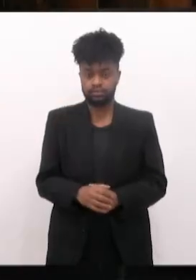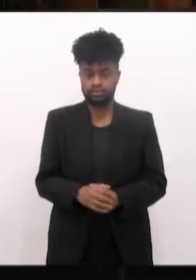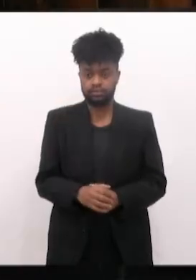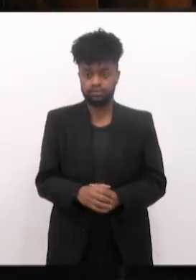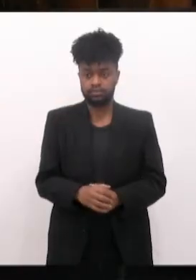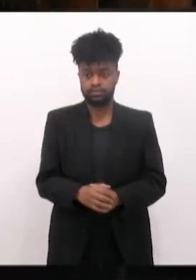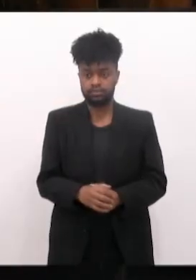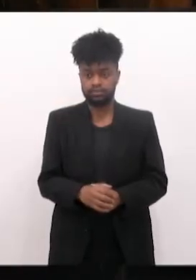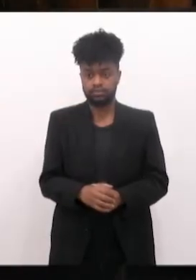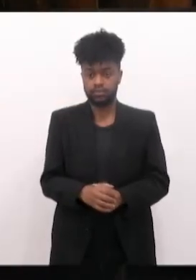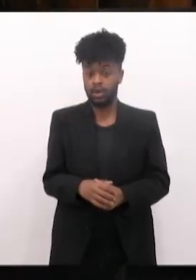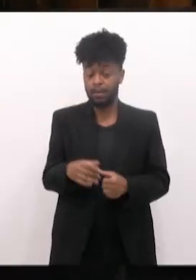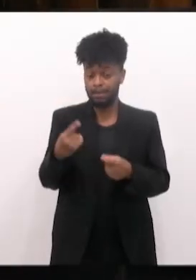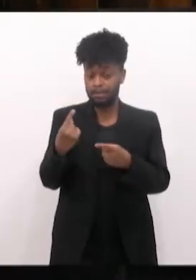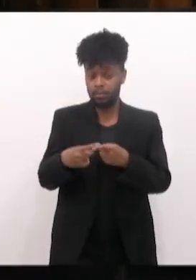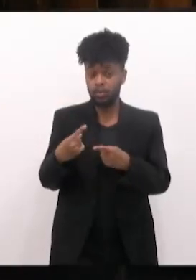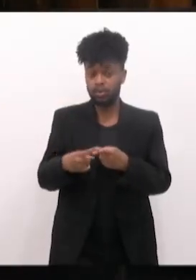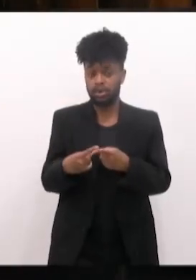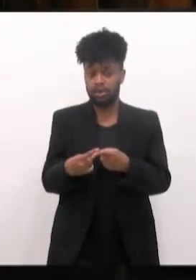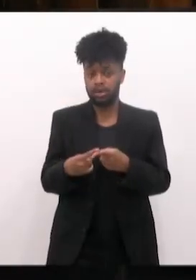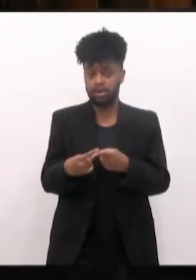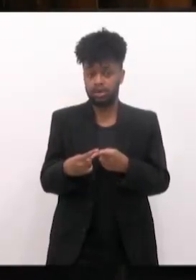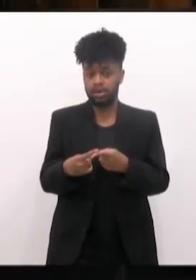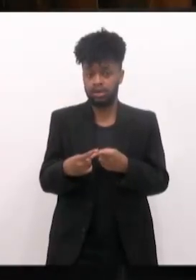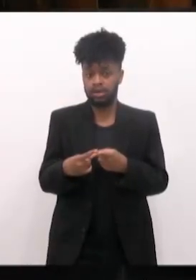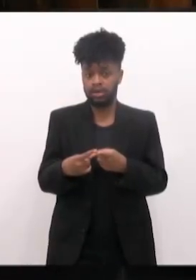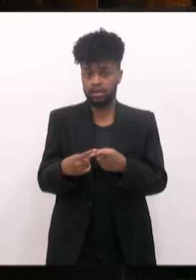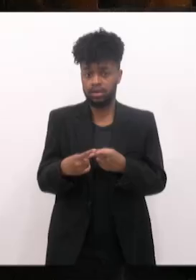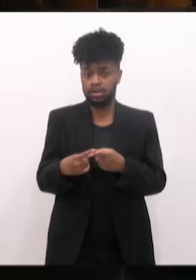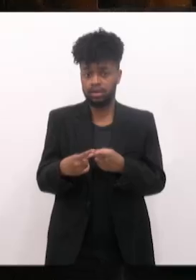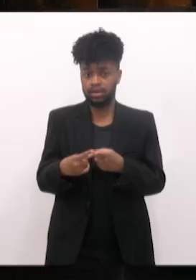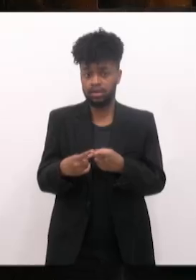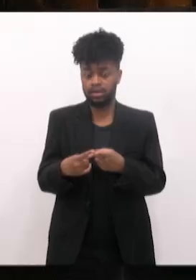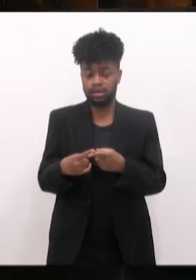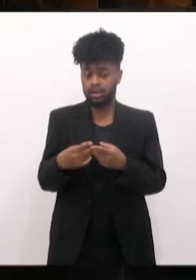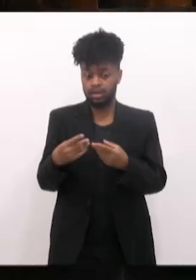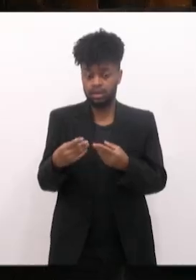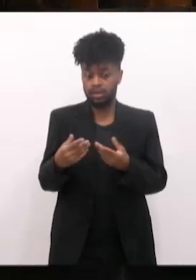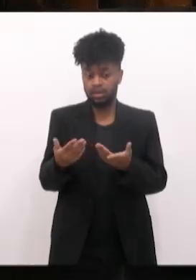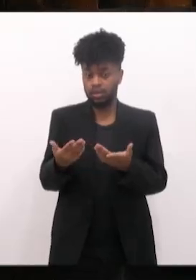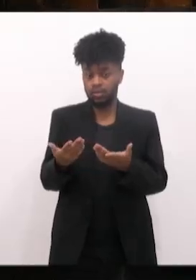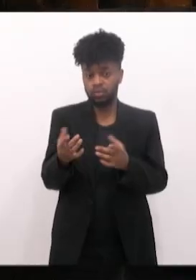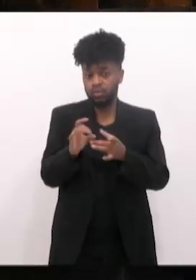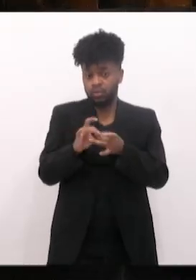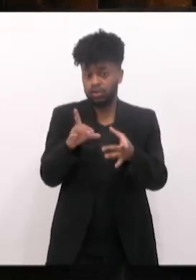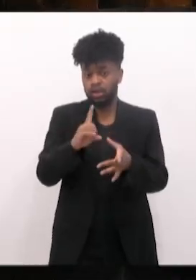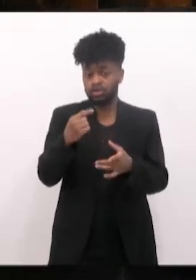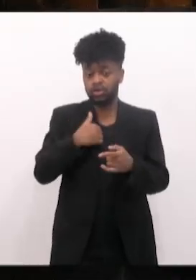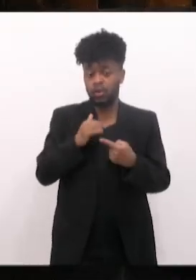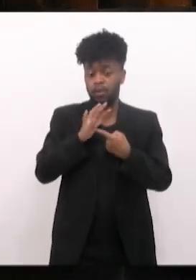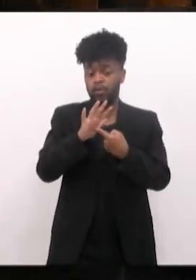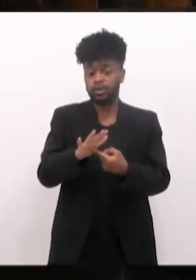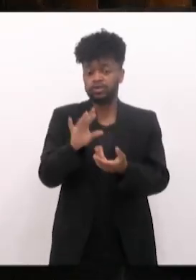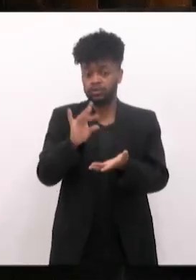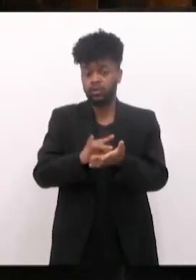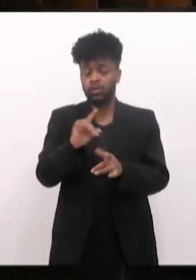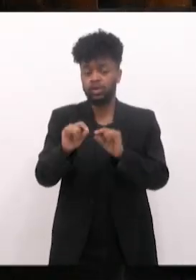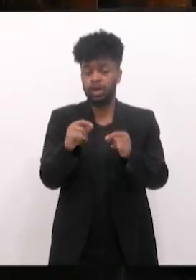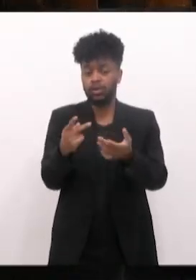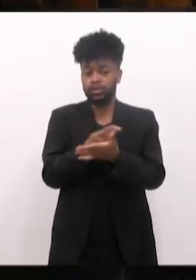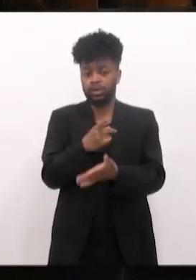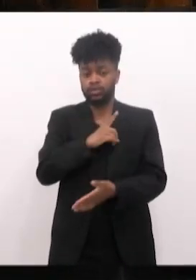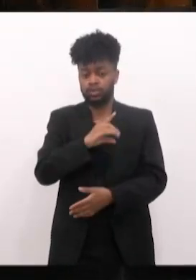o porquê de me negar a mostrar a realidade que o povo de